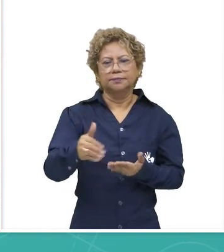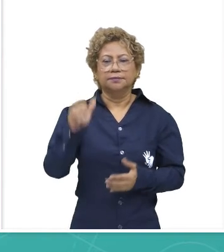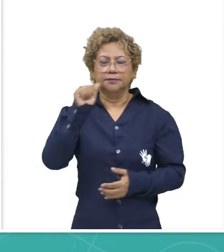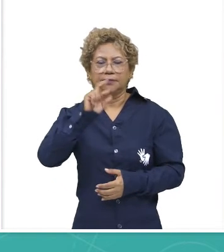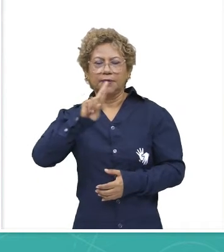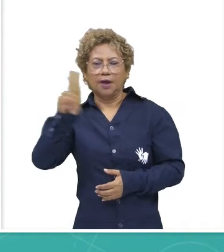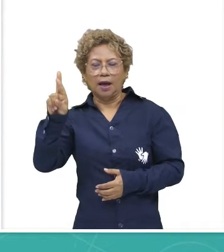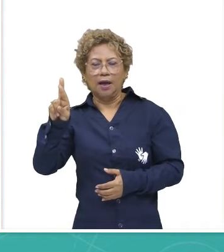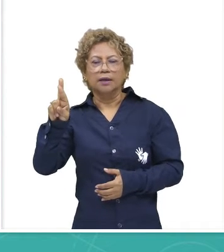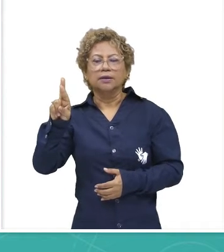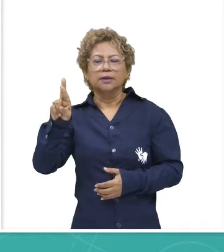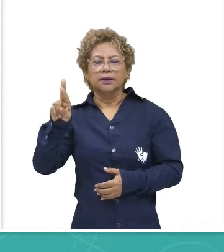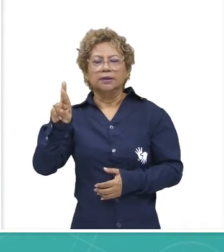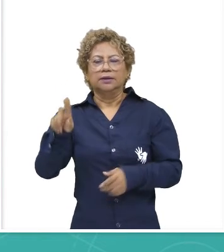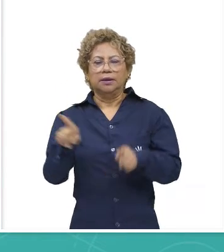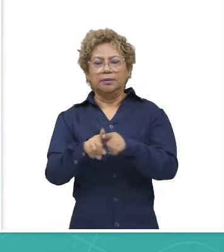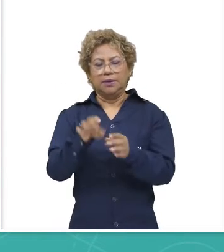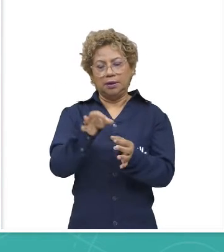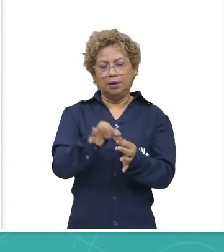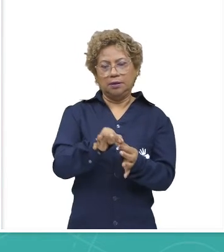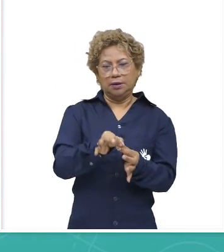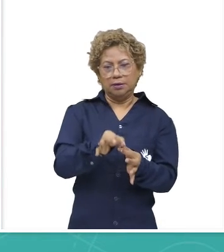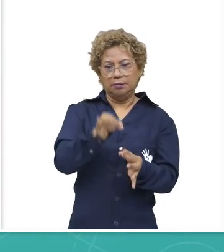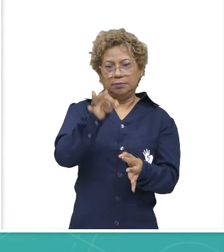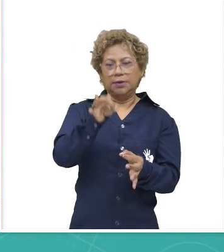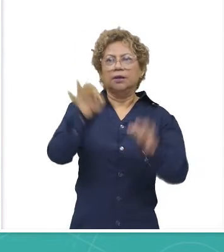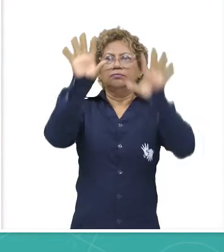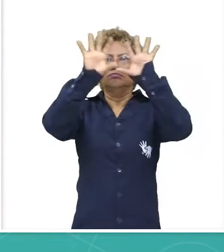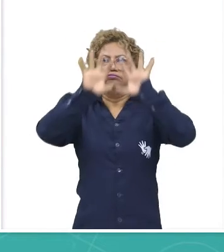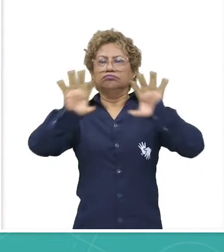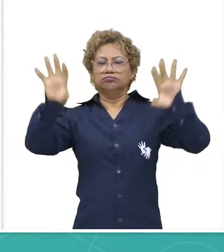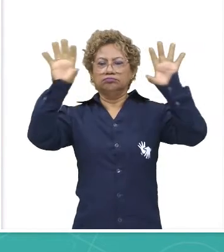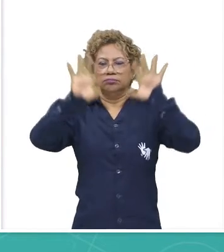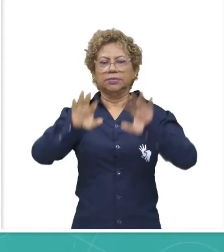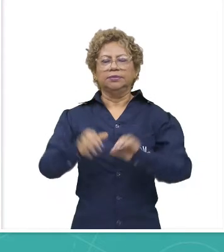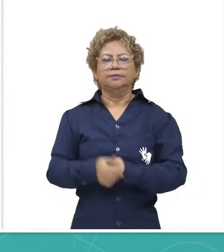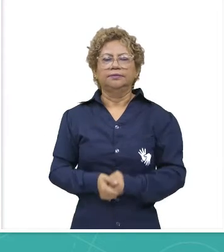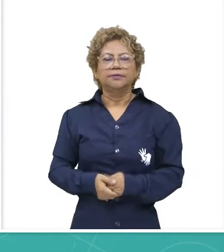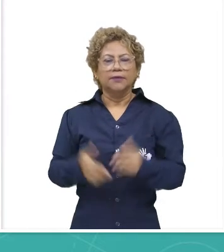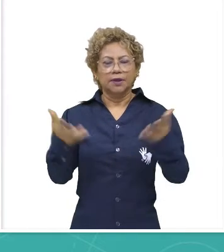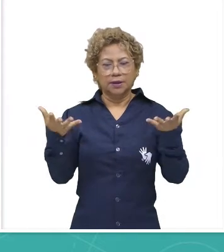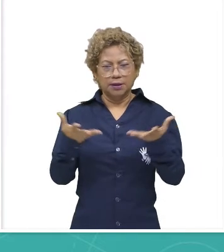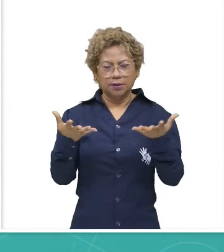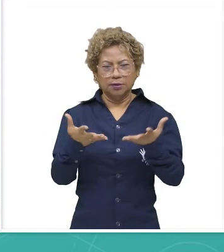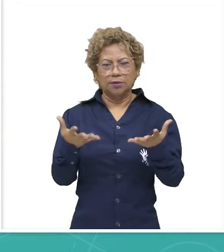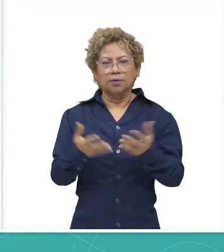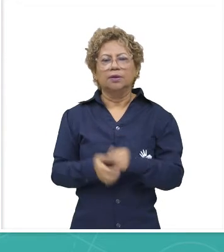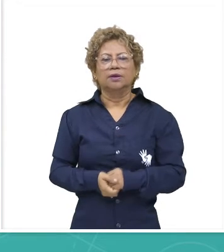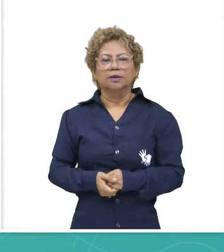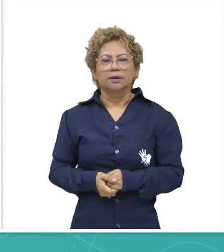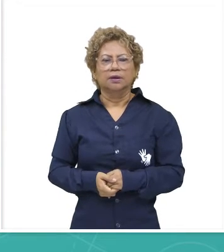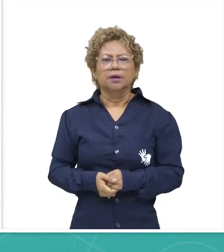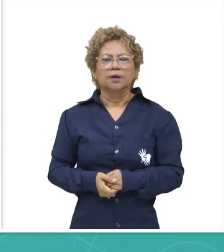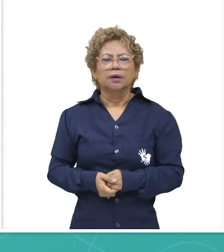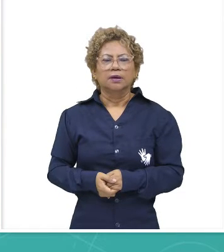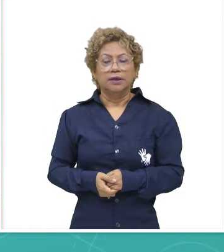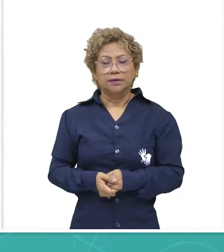pressão atmosférica, vocês já entenderam sobre altitude e agora nós vamos falar sobre as propriedades do